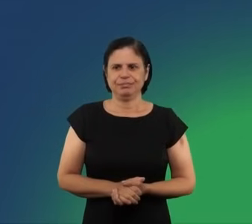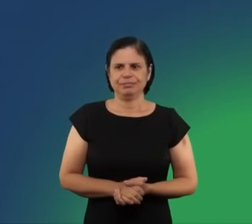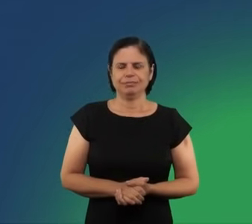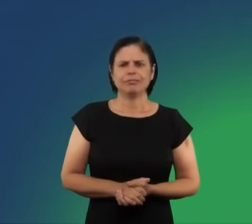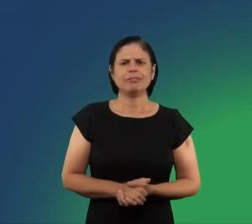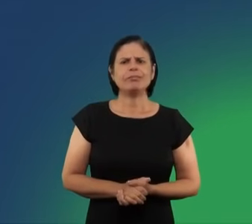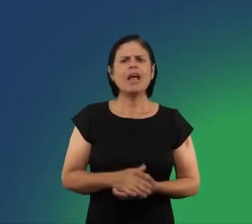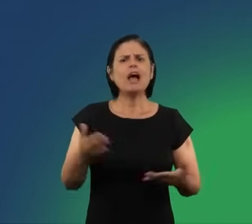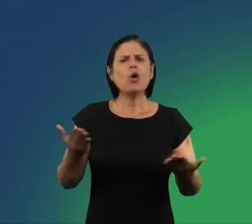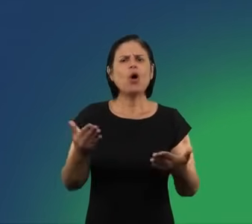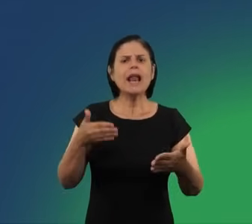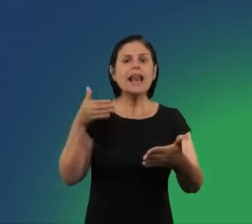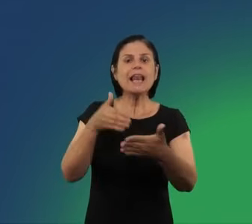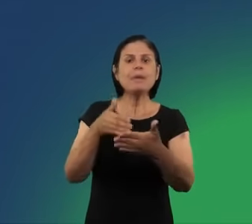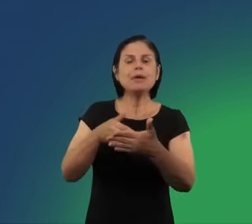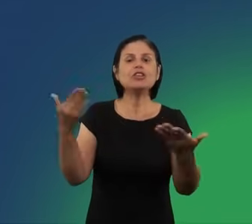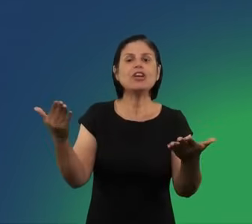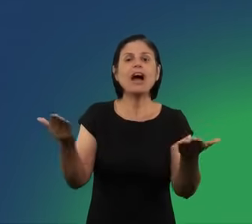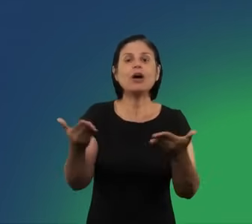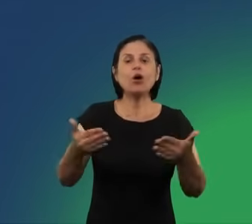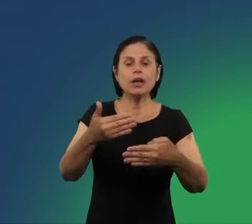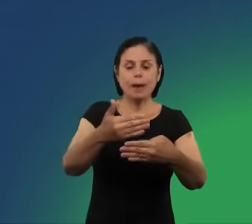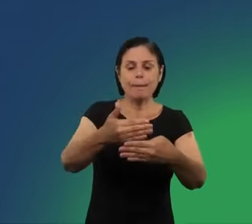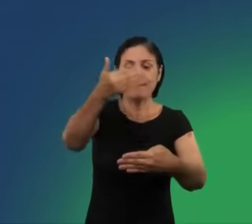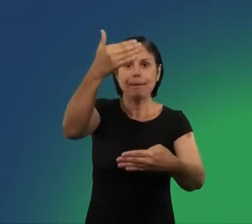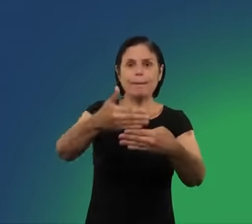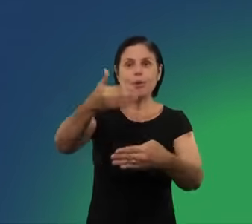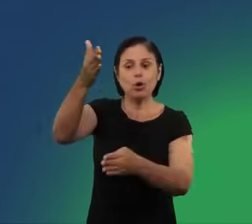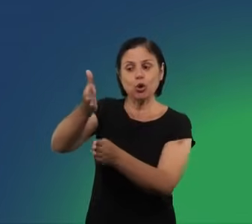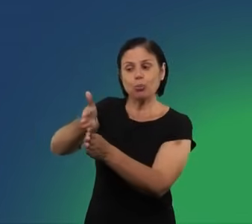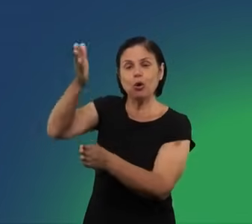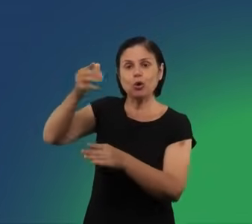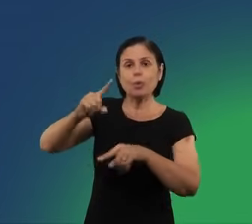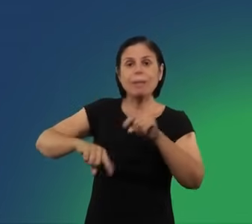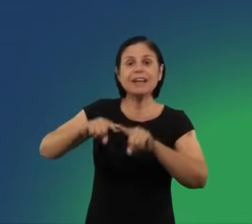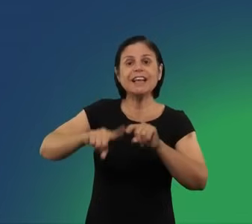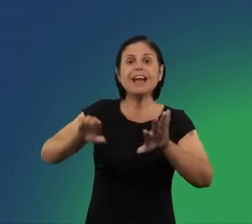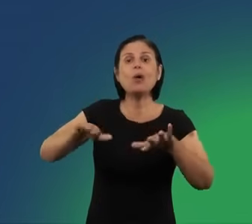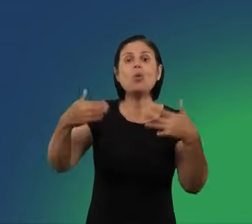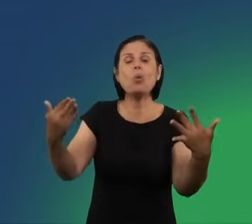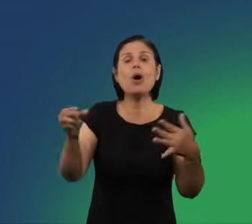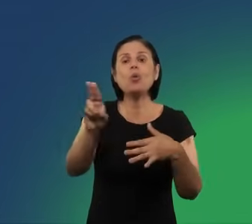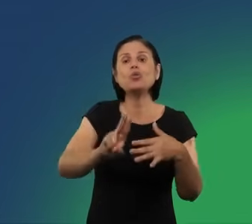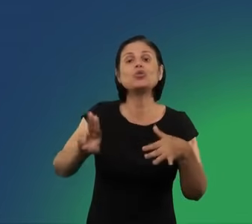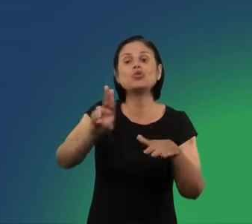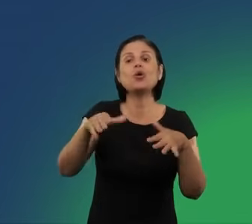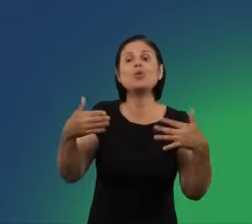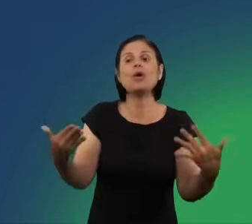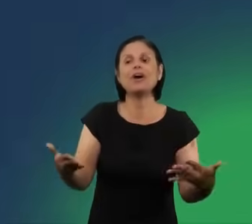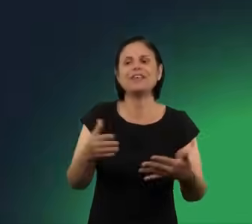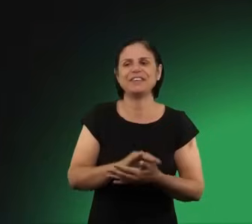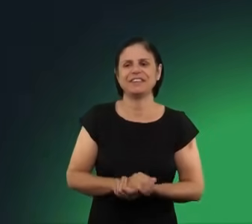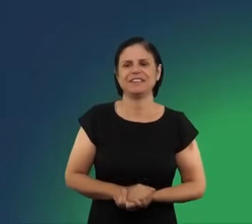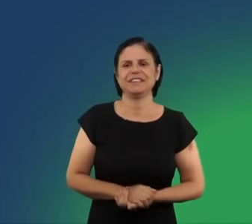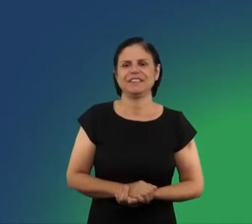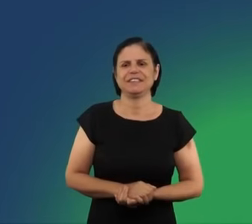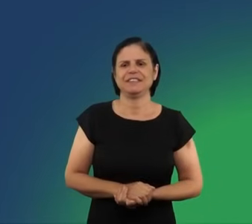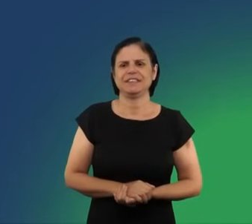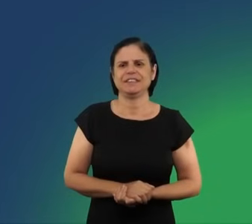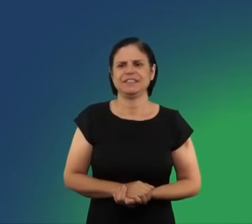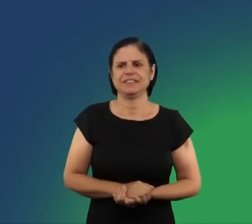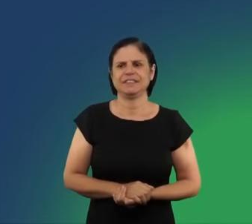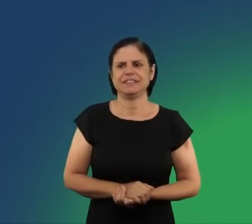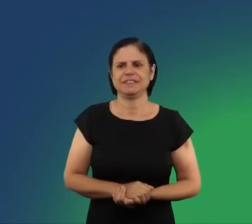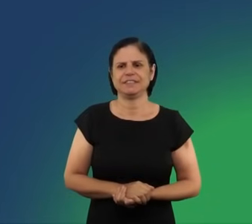Vamos ver os limites e agora o material de construção dessa cidade, que é a habitação dos santos. Qual foi o